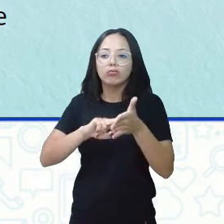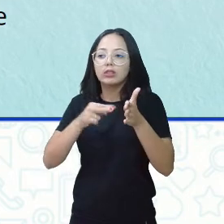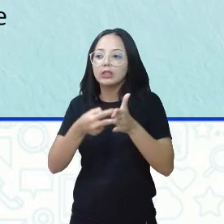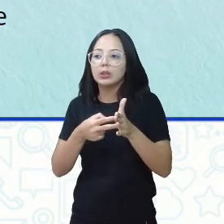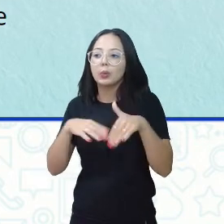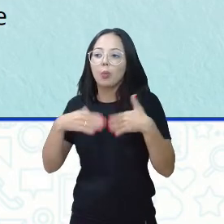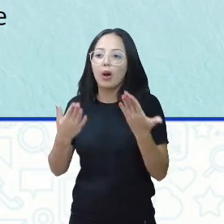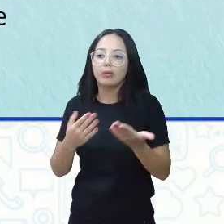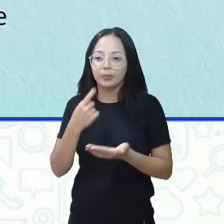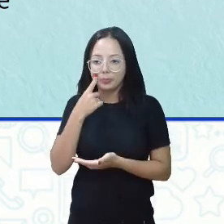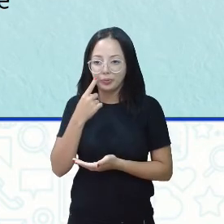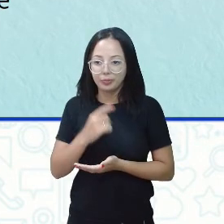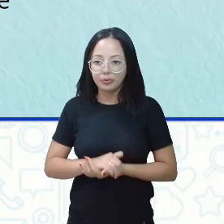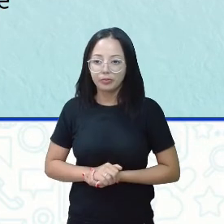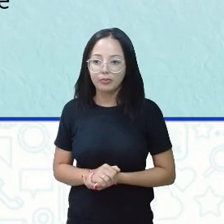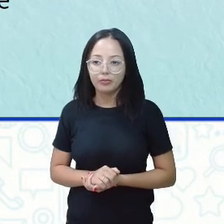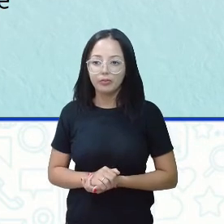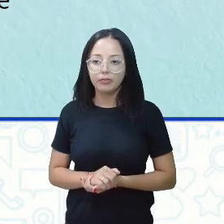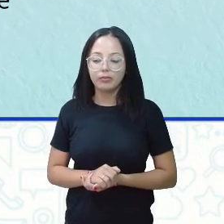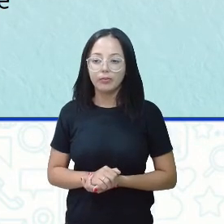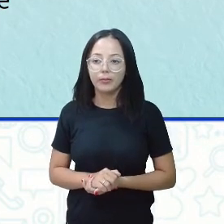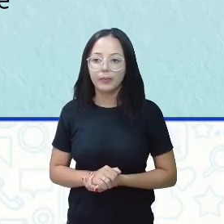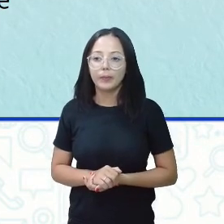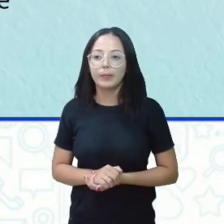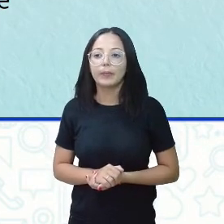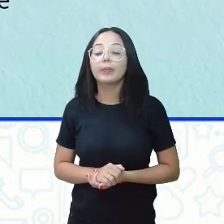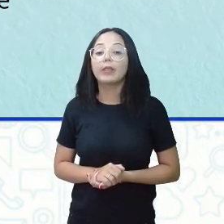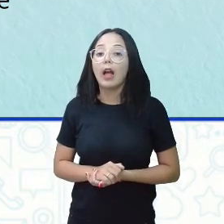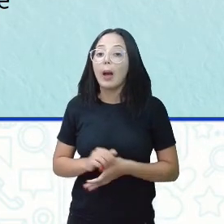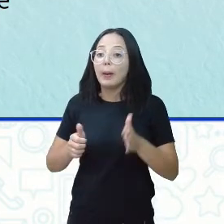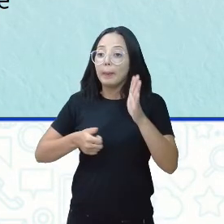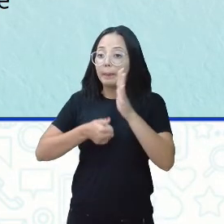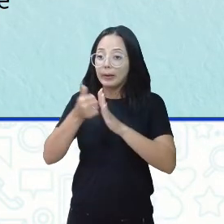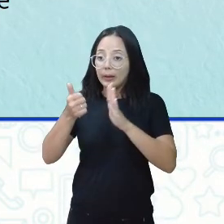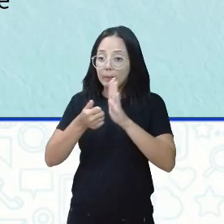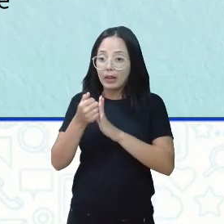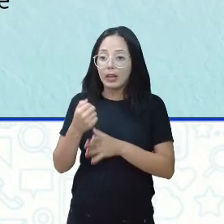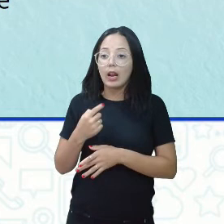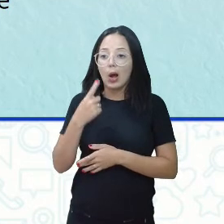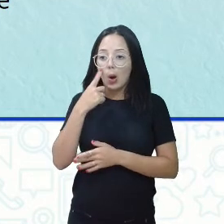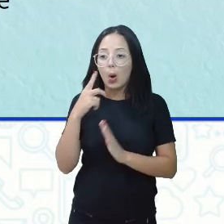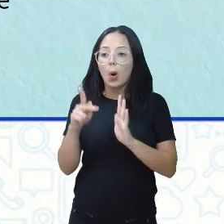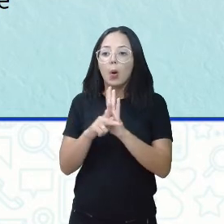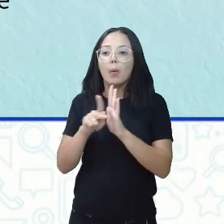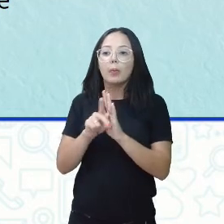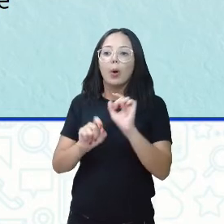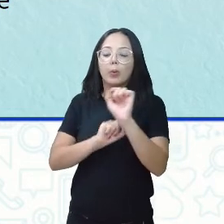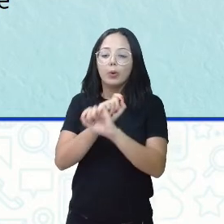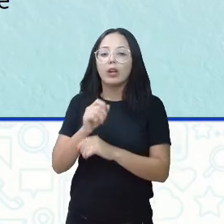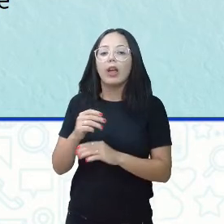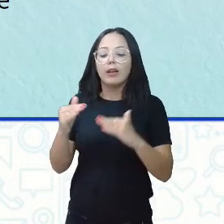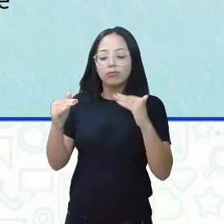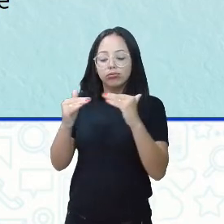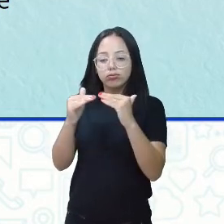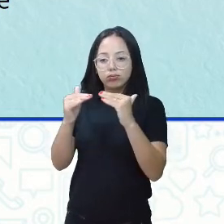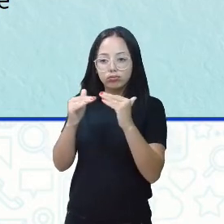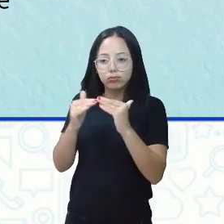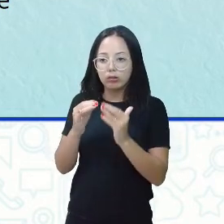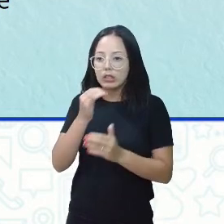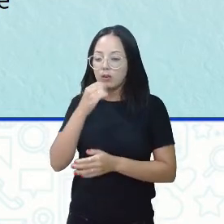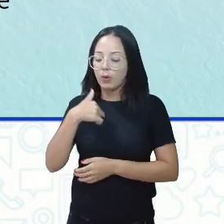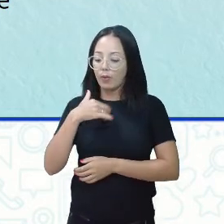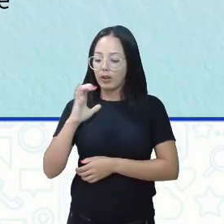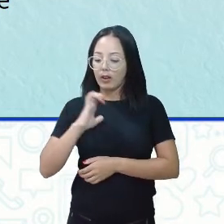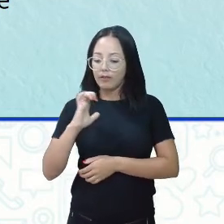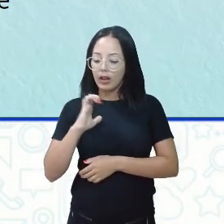cada frase? Bora ver? Ó, a primeira exprime uma ideia de proporcionalidade, ficava